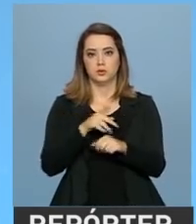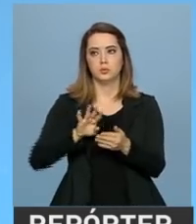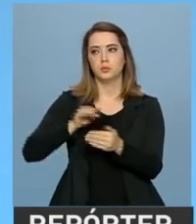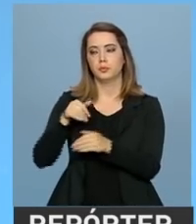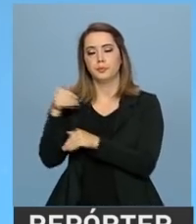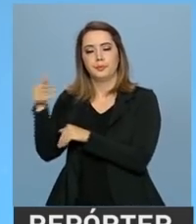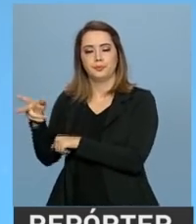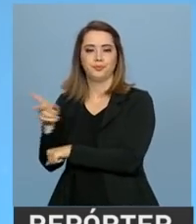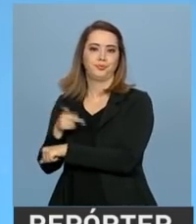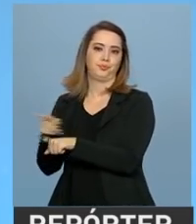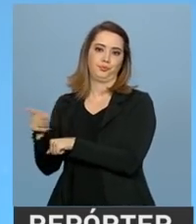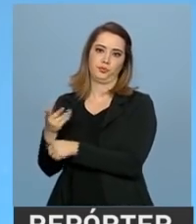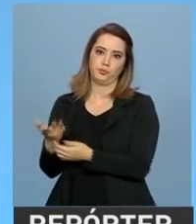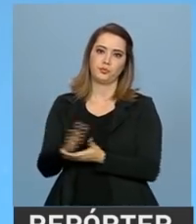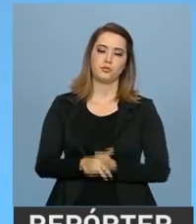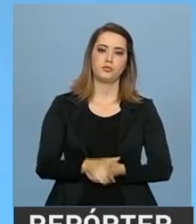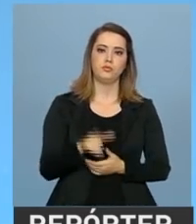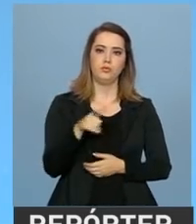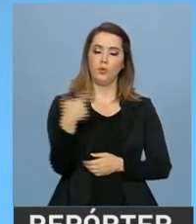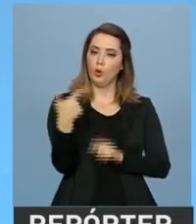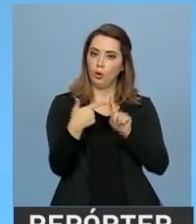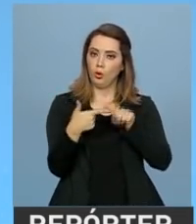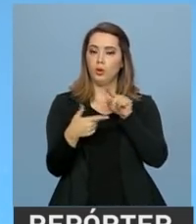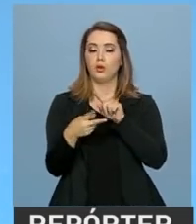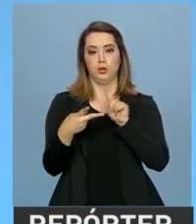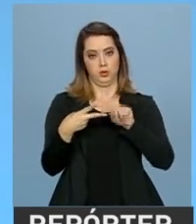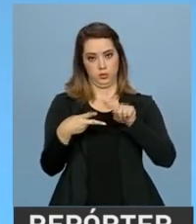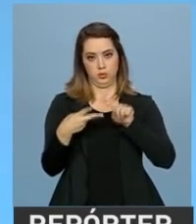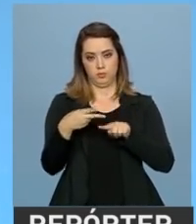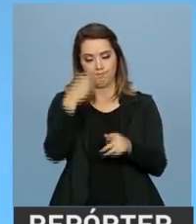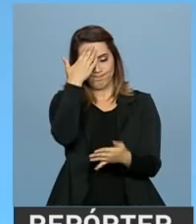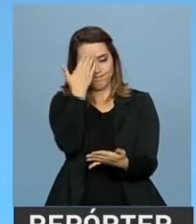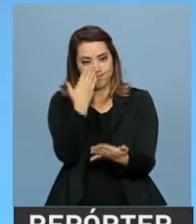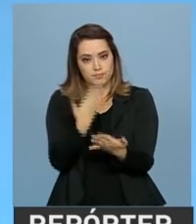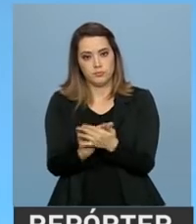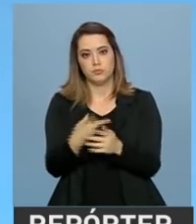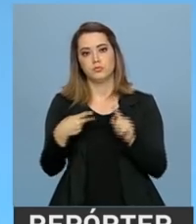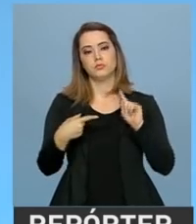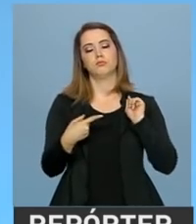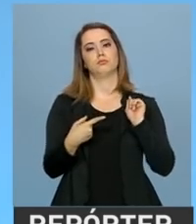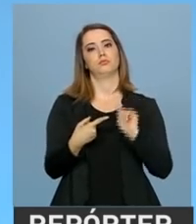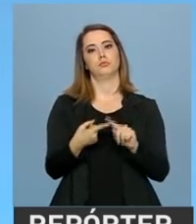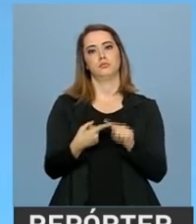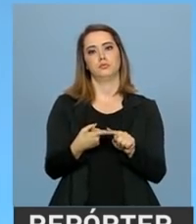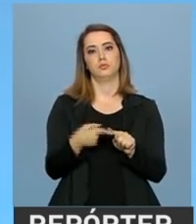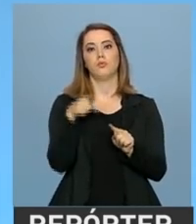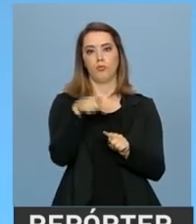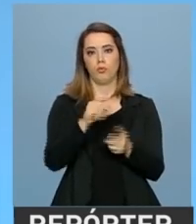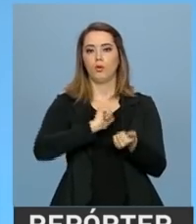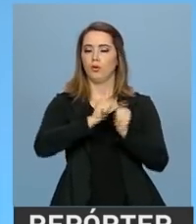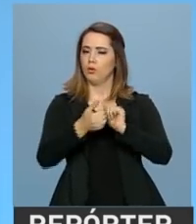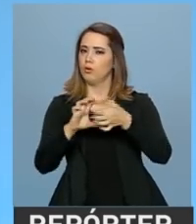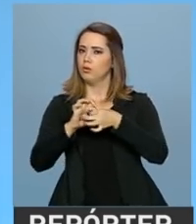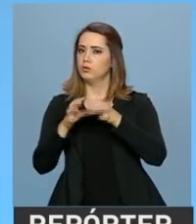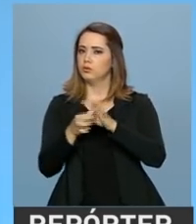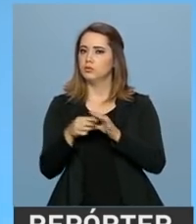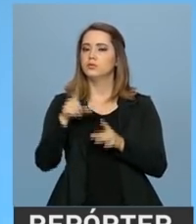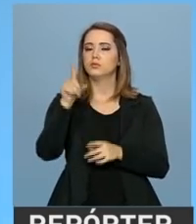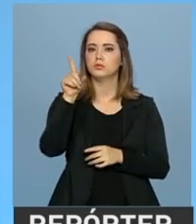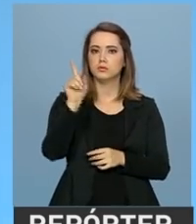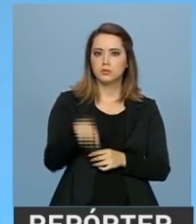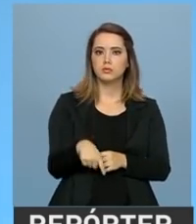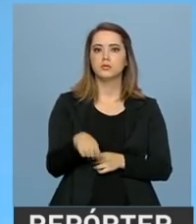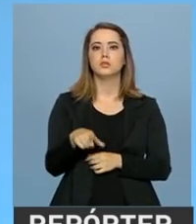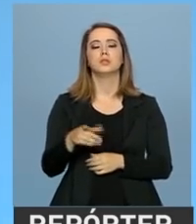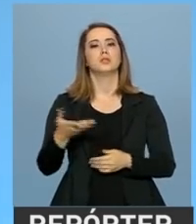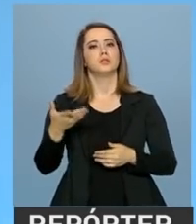mais absoluta convicção de 2 fatos. Um primeiro é que esta Olimpíada, esses Jogos Olímpicos,